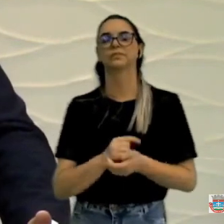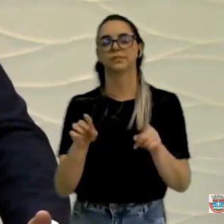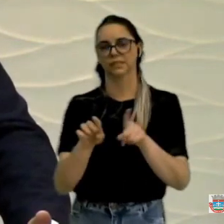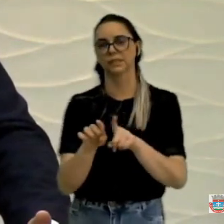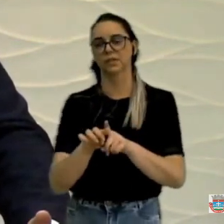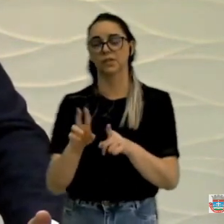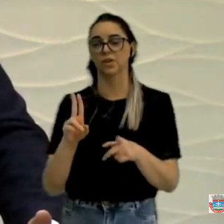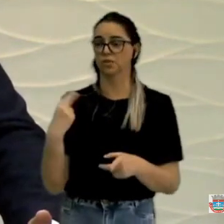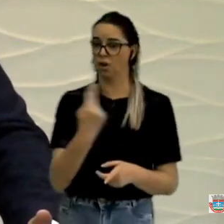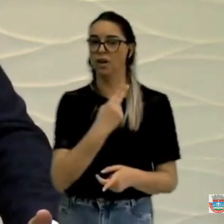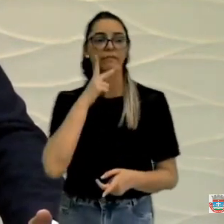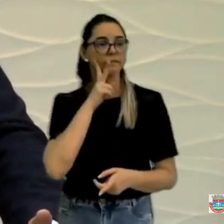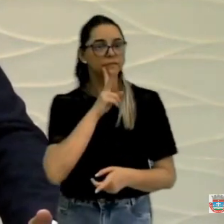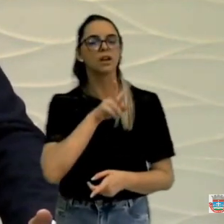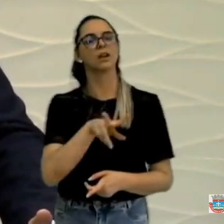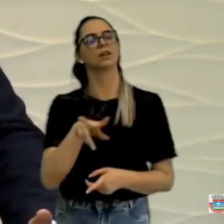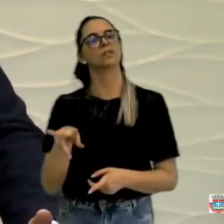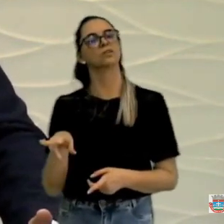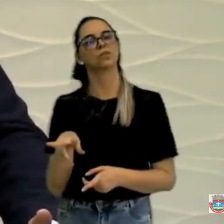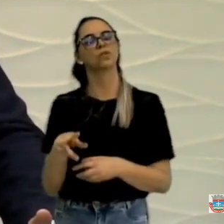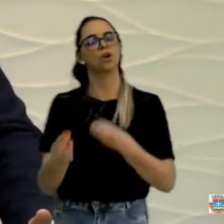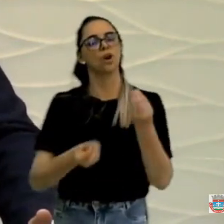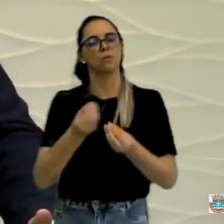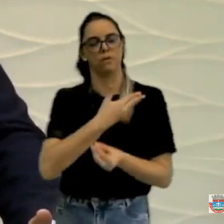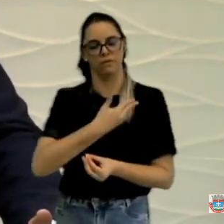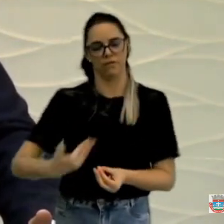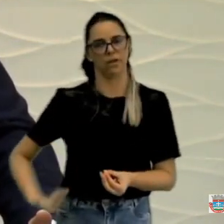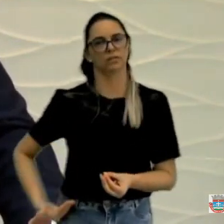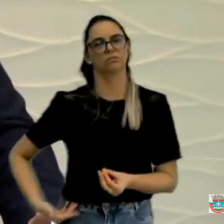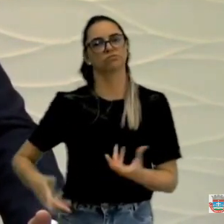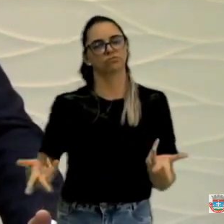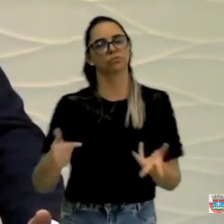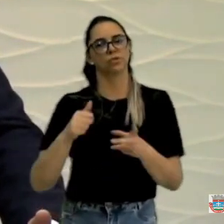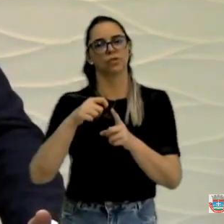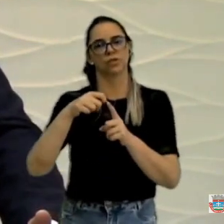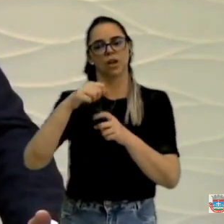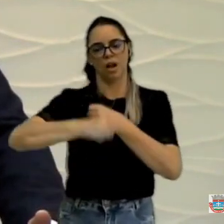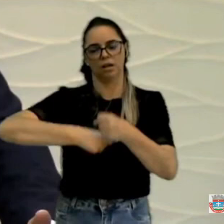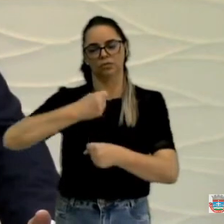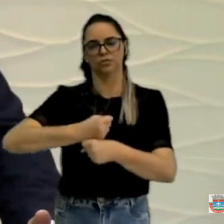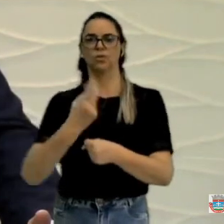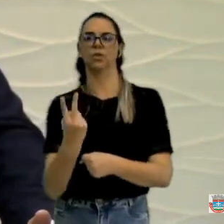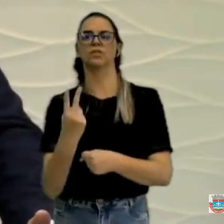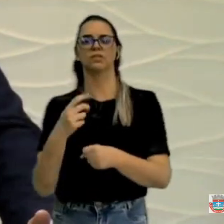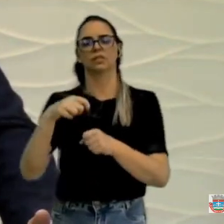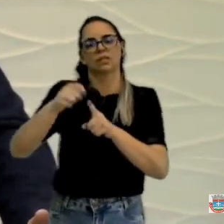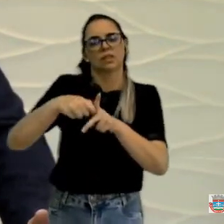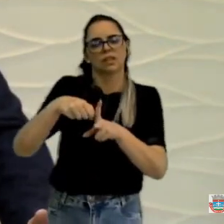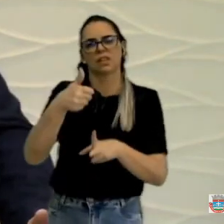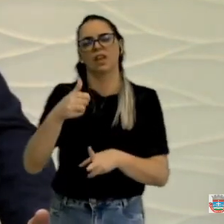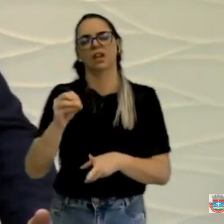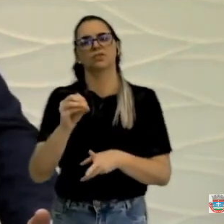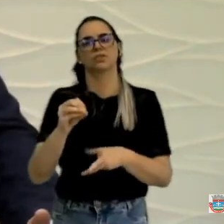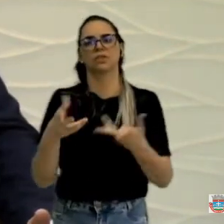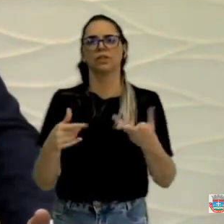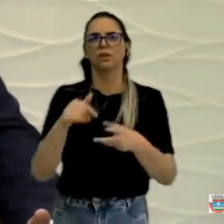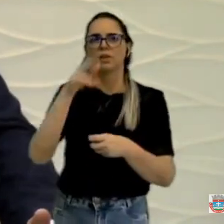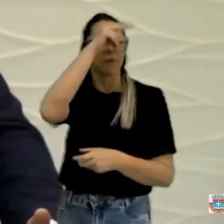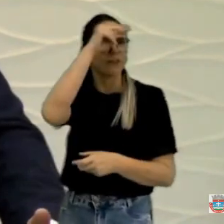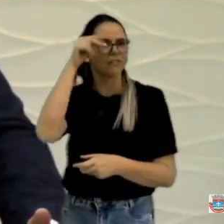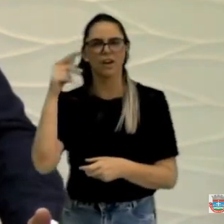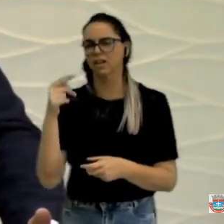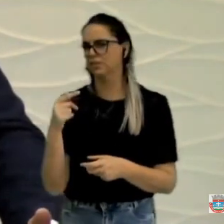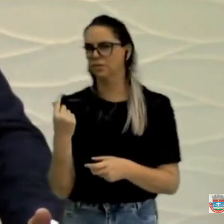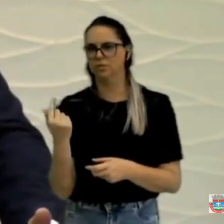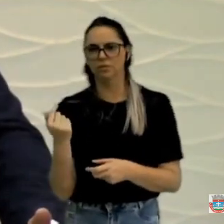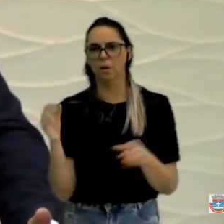visto ações importantes do governo Alexandre Batité. Em 2 anos e 10 meses, como aqui já foi dito, nenhum prefeito trabalhou tanto